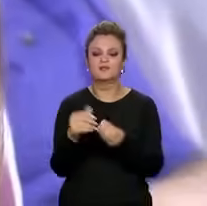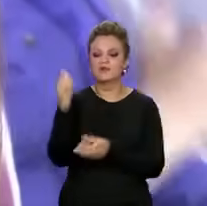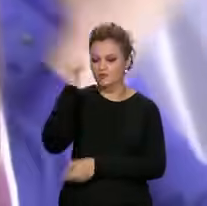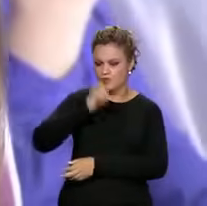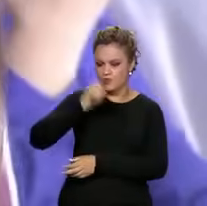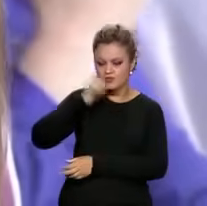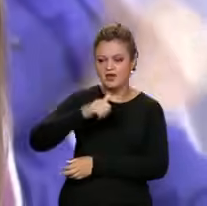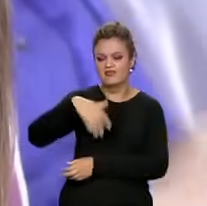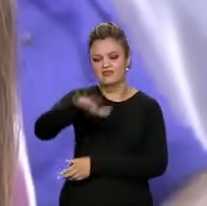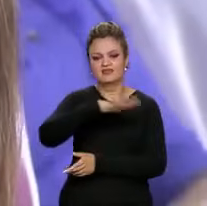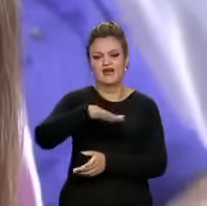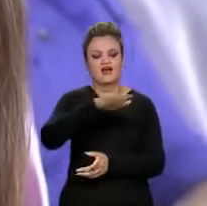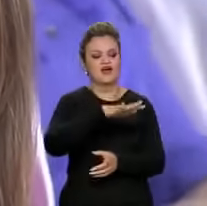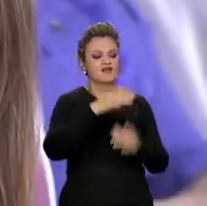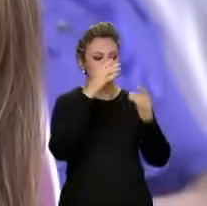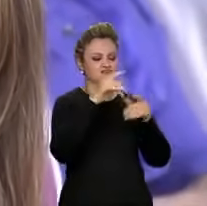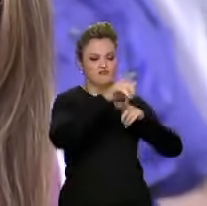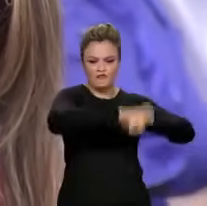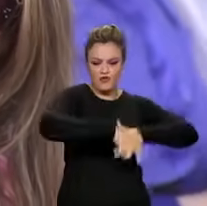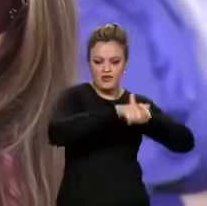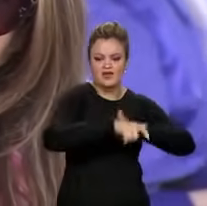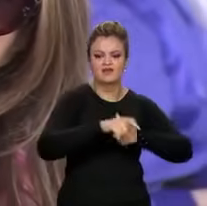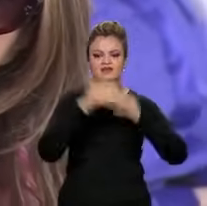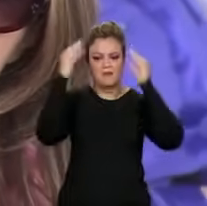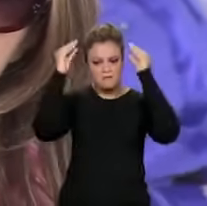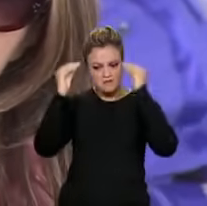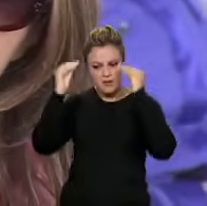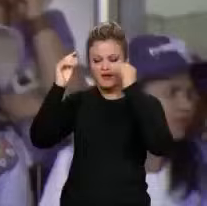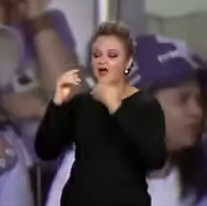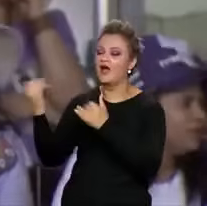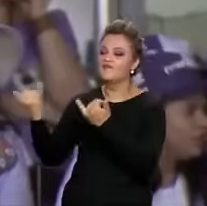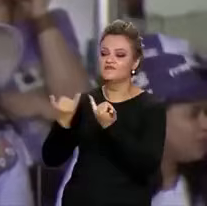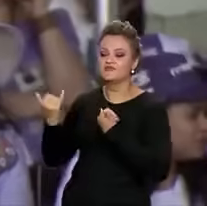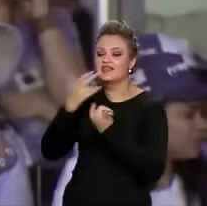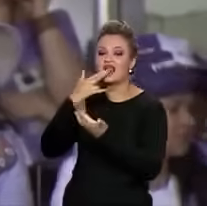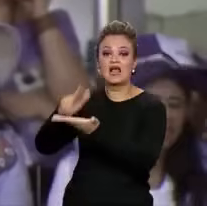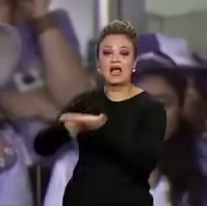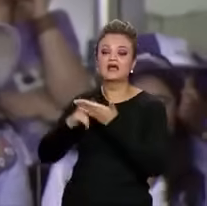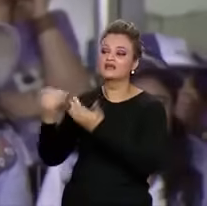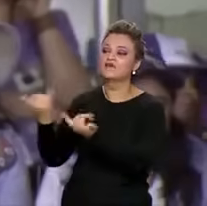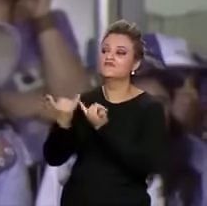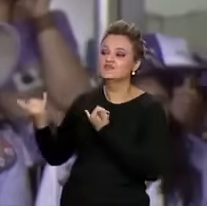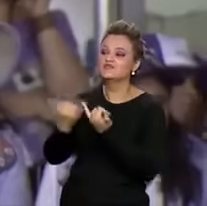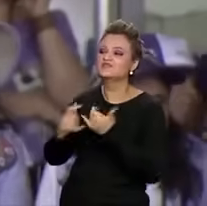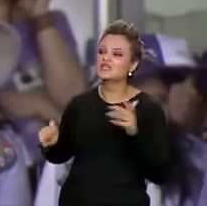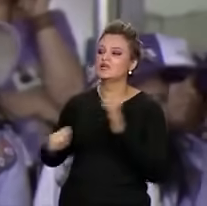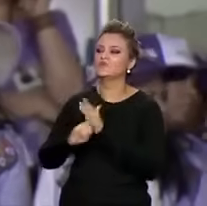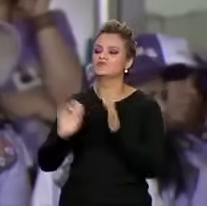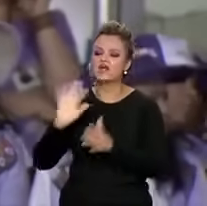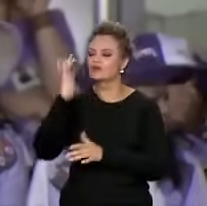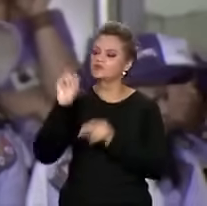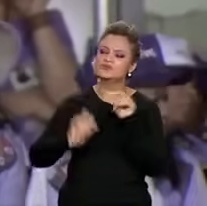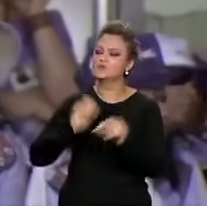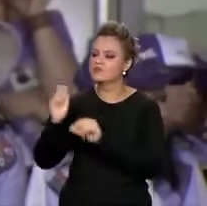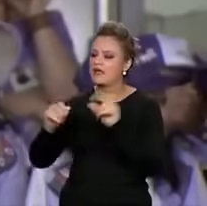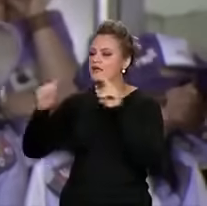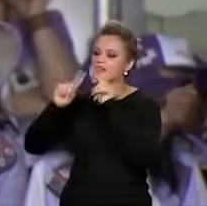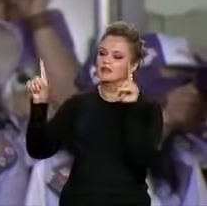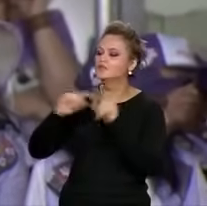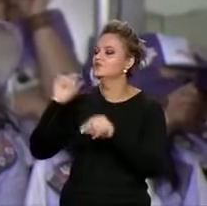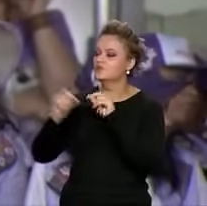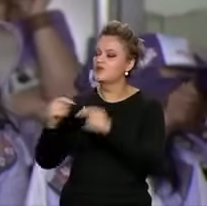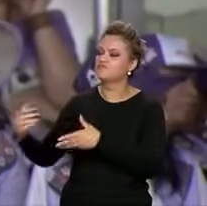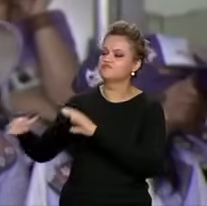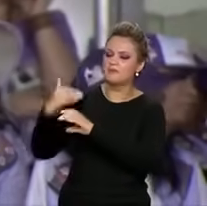as mulheres do campo da floresta e das águas possa nos mandar carta fazendo as denúncias reclamando e os